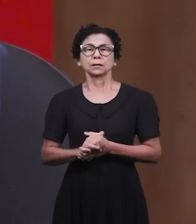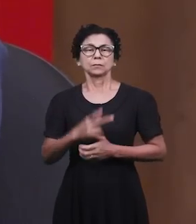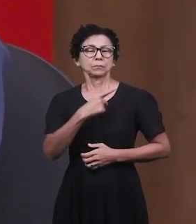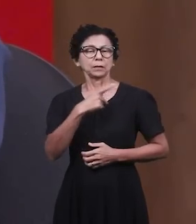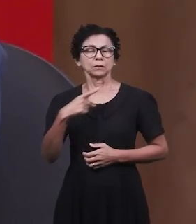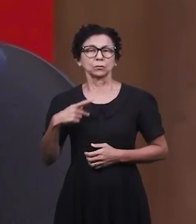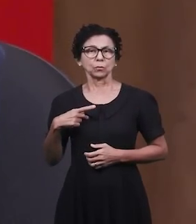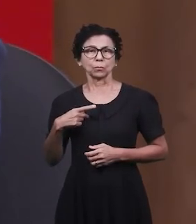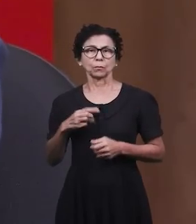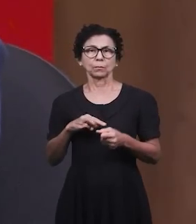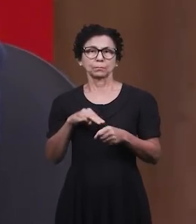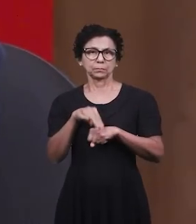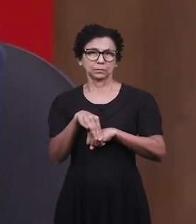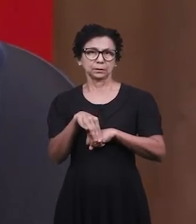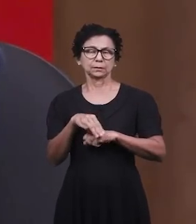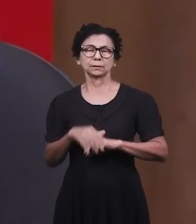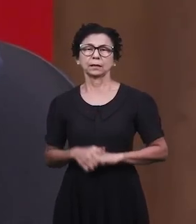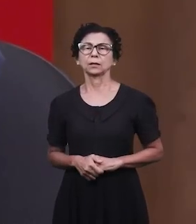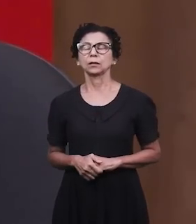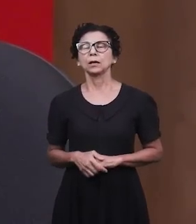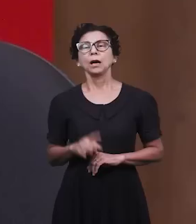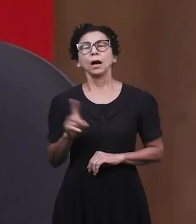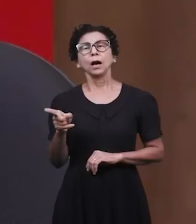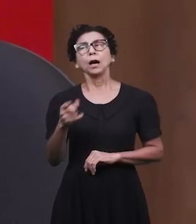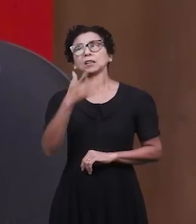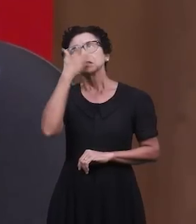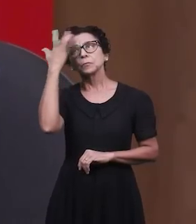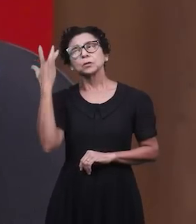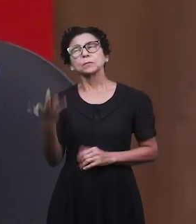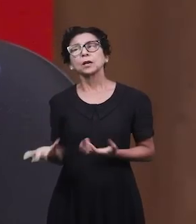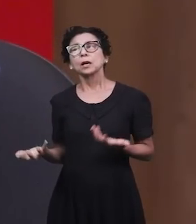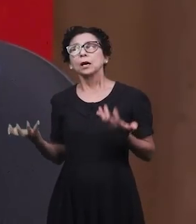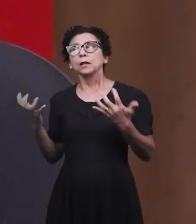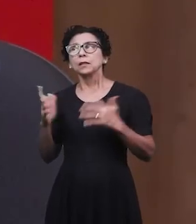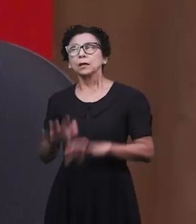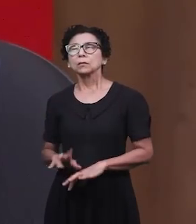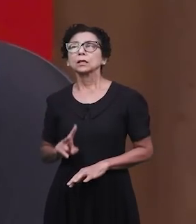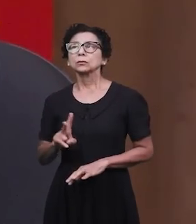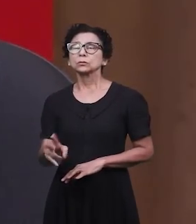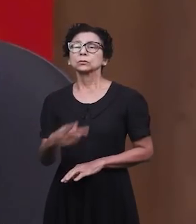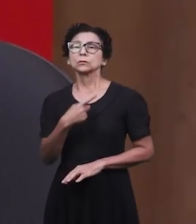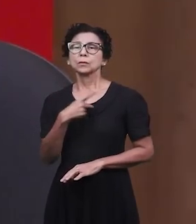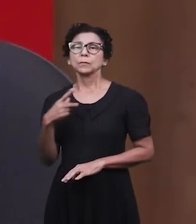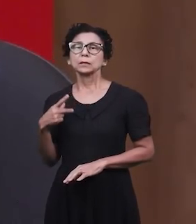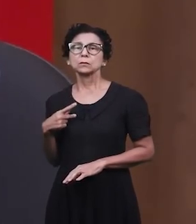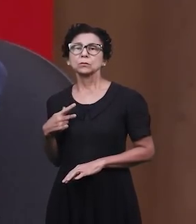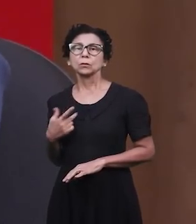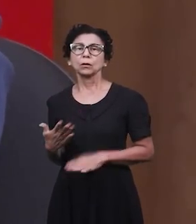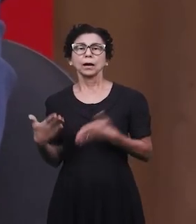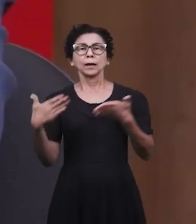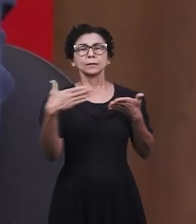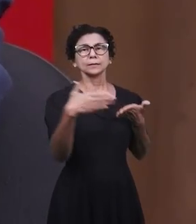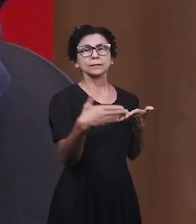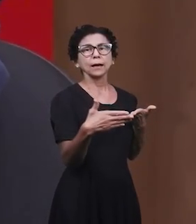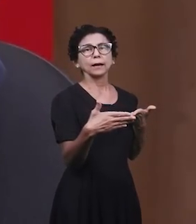ele não pode dizer que ele é pastor, porque o pastor para nós não é dessa forma. A não ser que ele saia, vá lá e